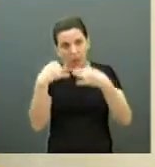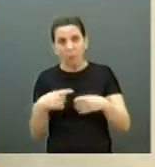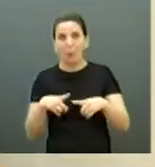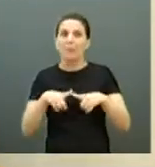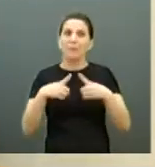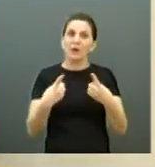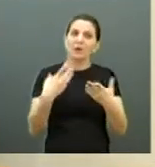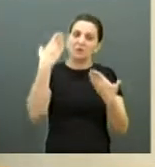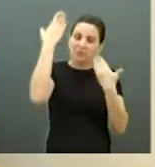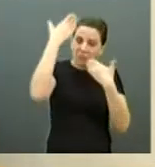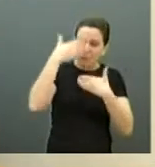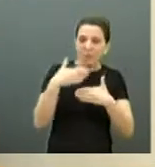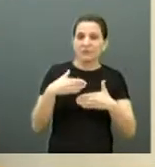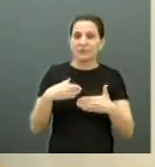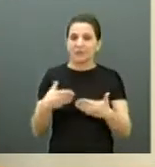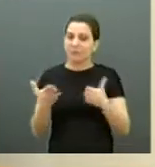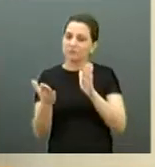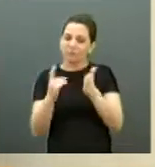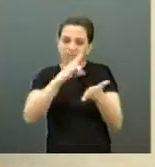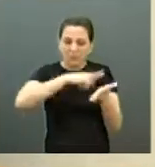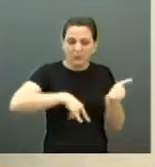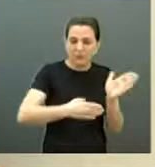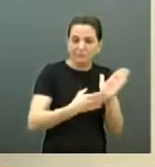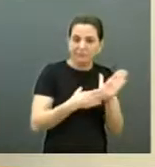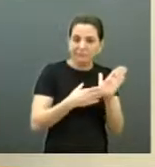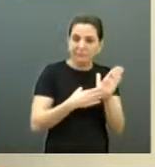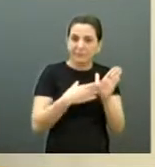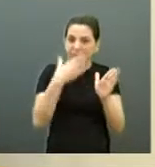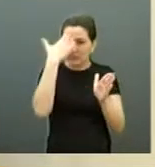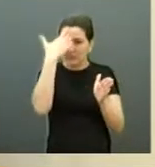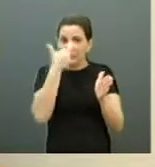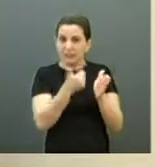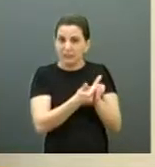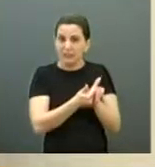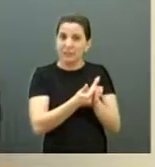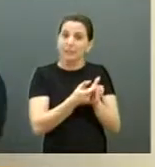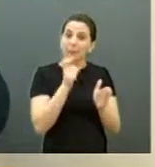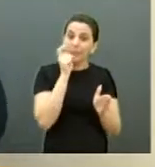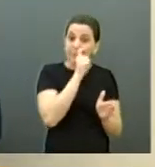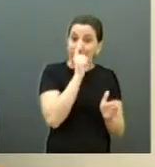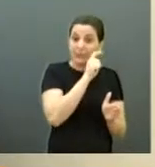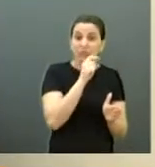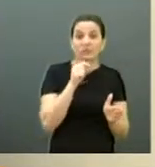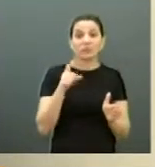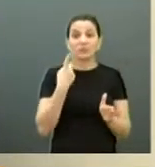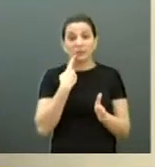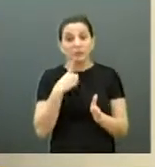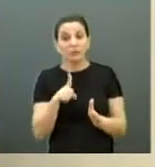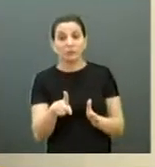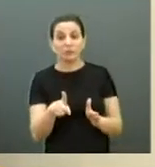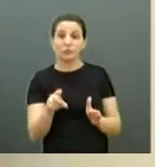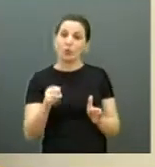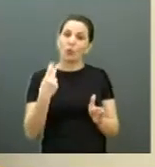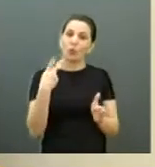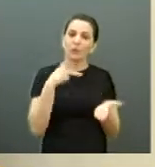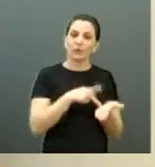documentação para que eu pudesse ter certeza de que o que está falando é mentira ou é verdade